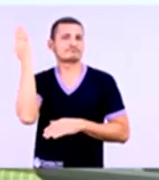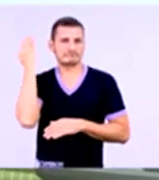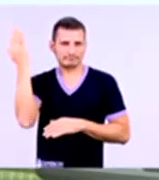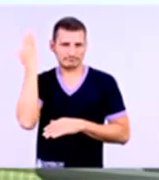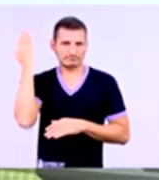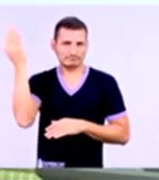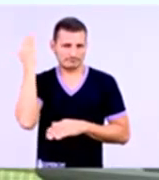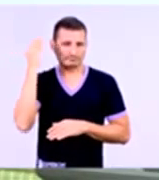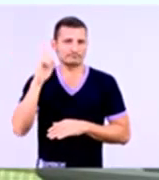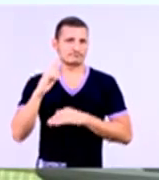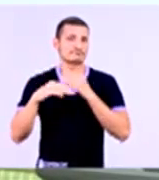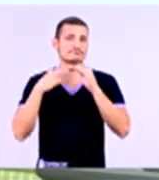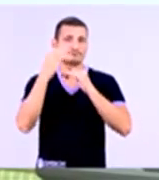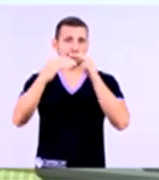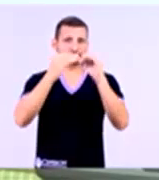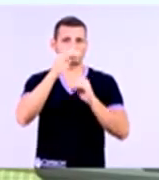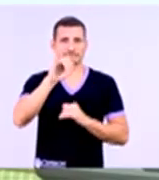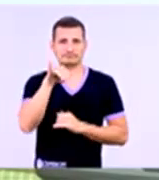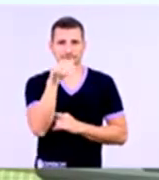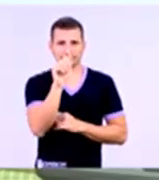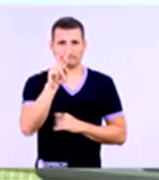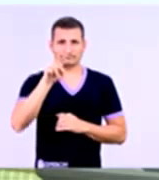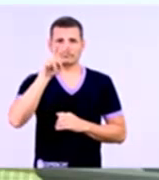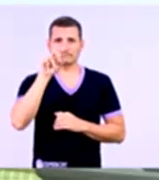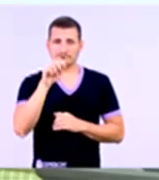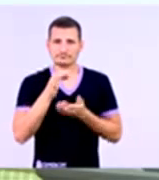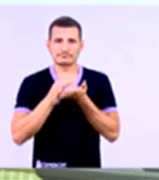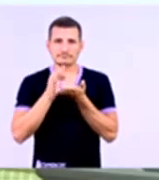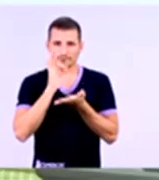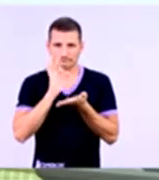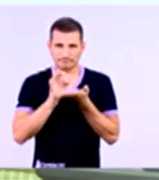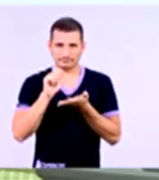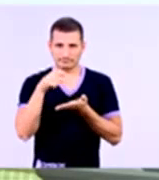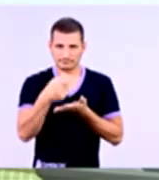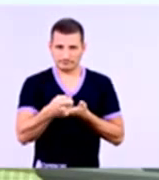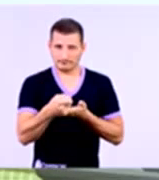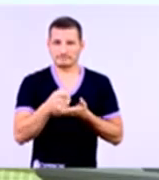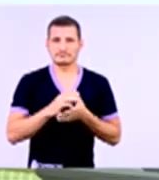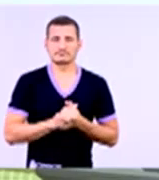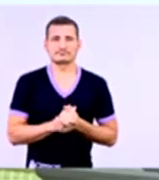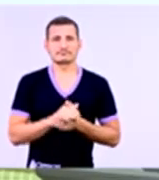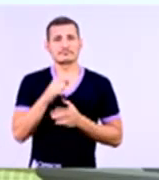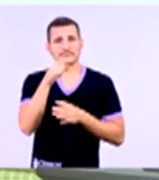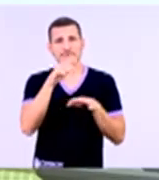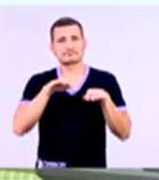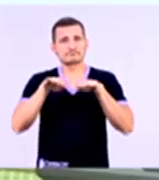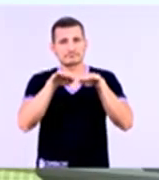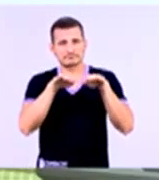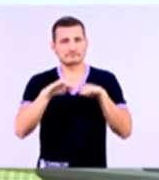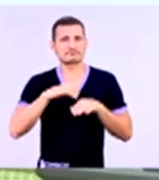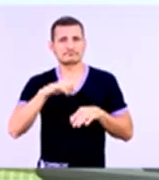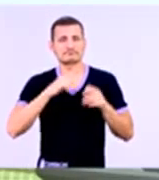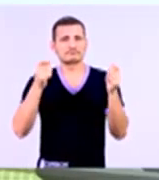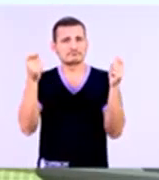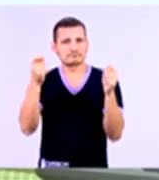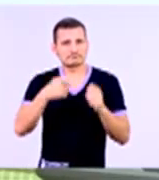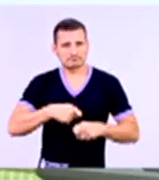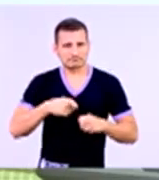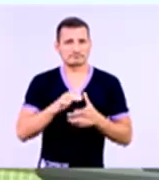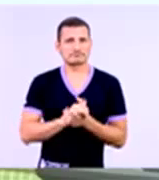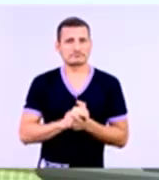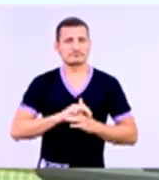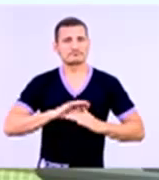que eram desenvolvidas em Java. Esse padrão RESTful traz uma possibilidade, então, de